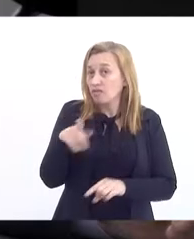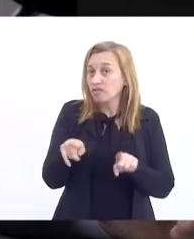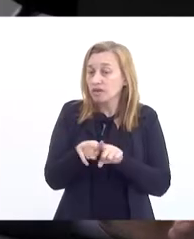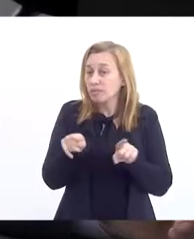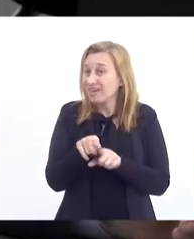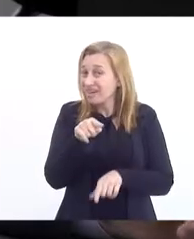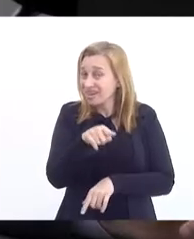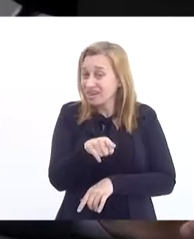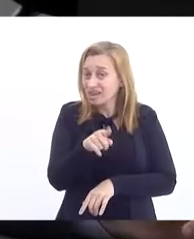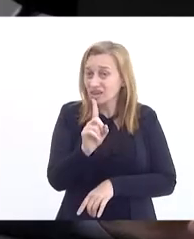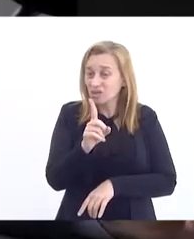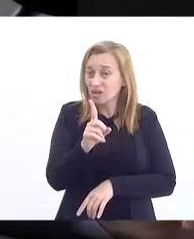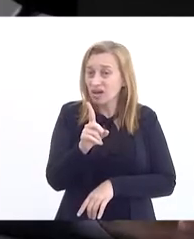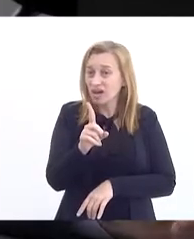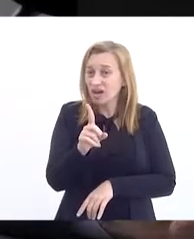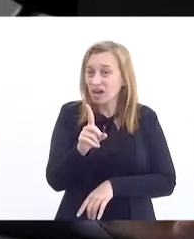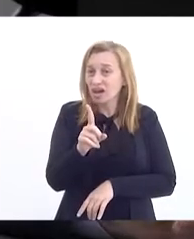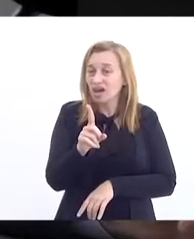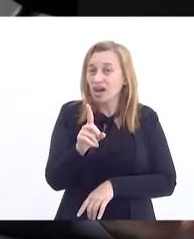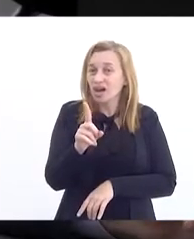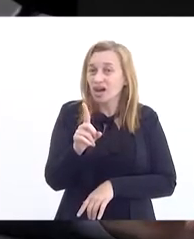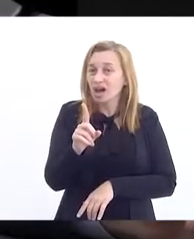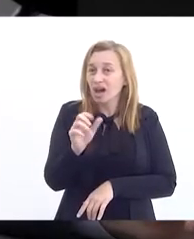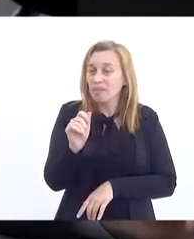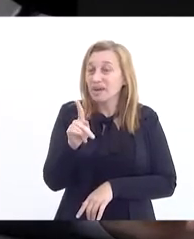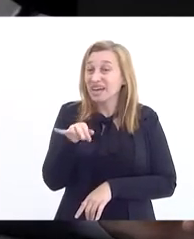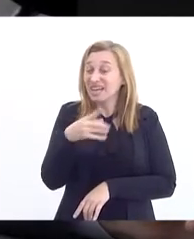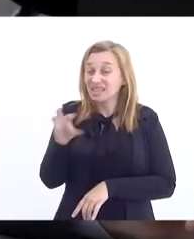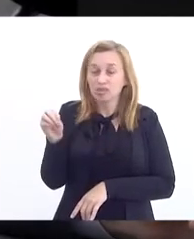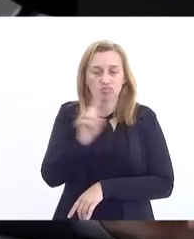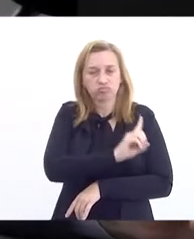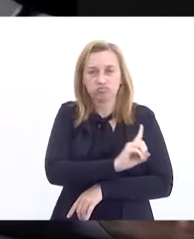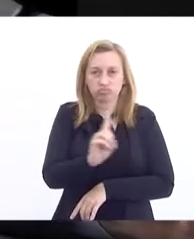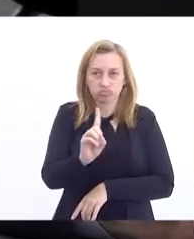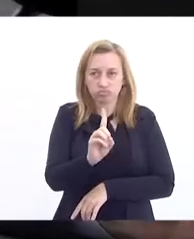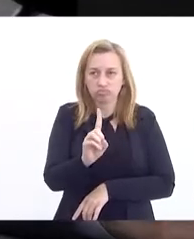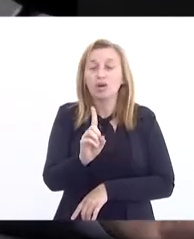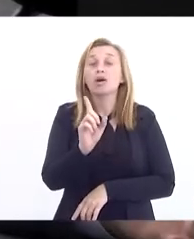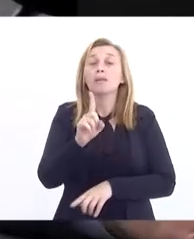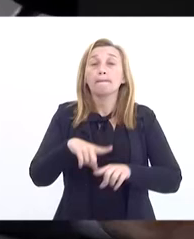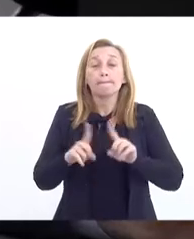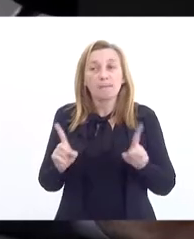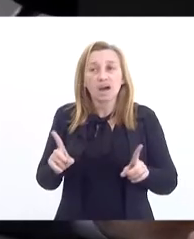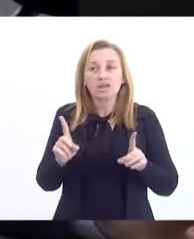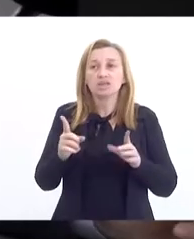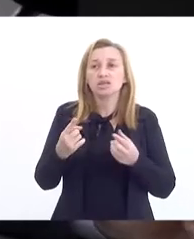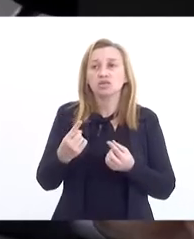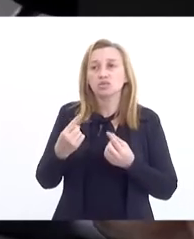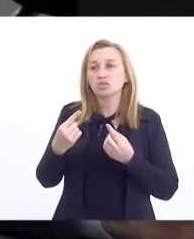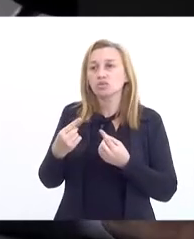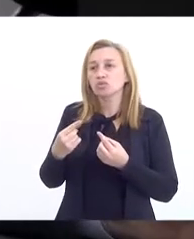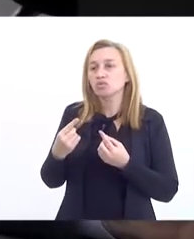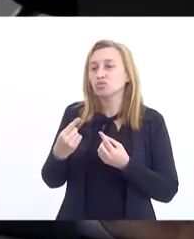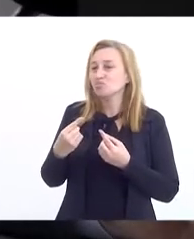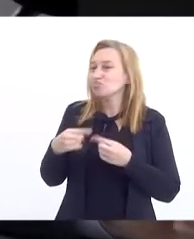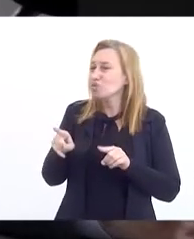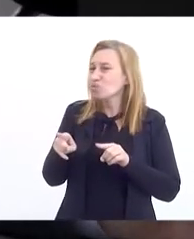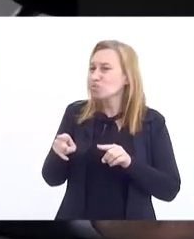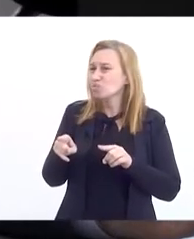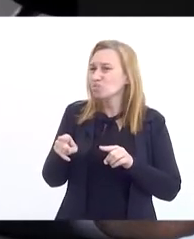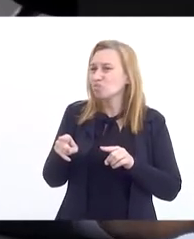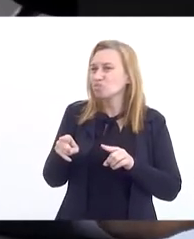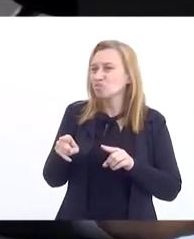aqui não é alicação, é aplicação. Mas eu discordo, deputado Amorim,